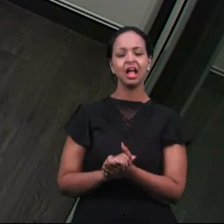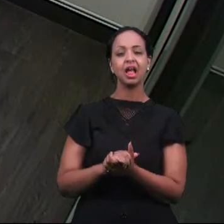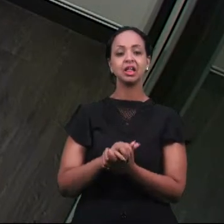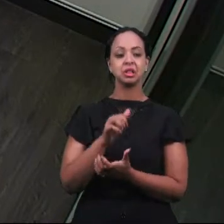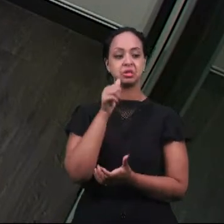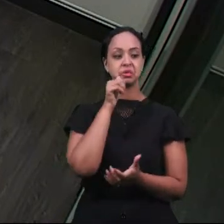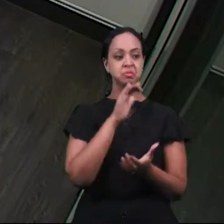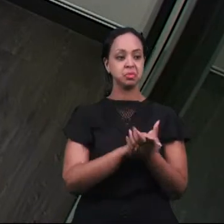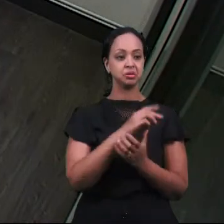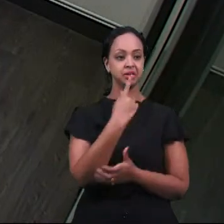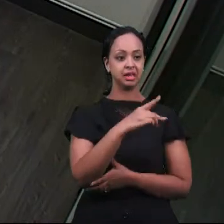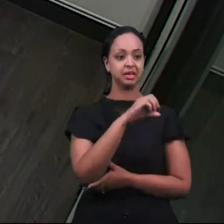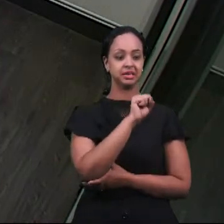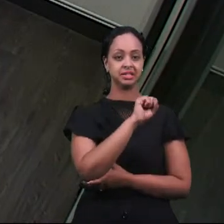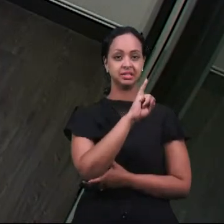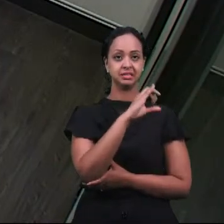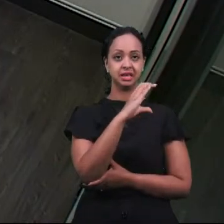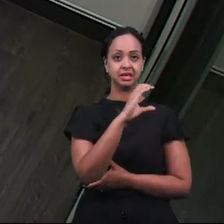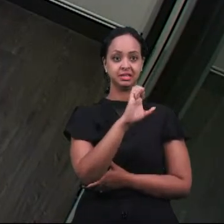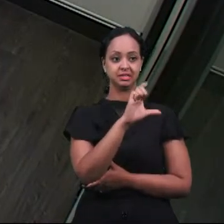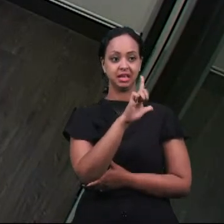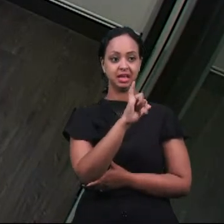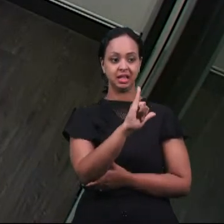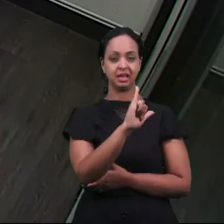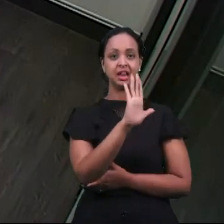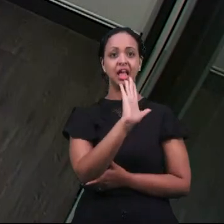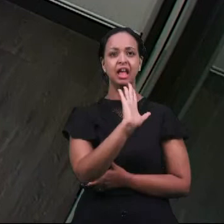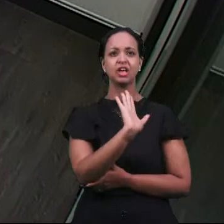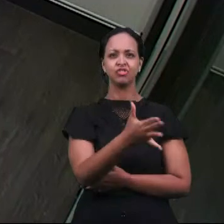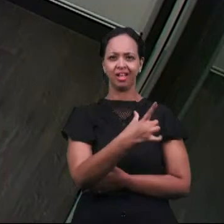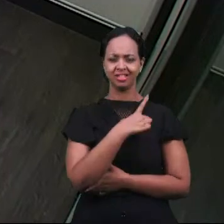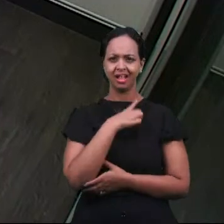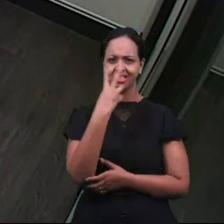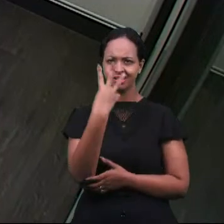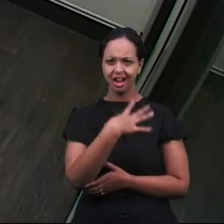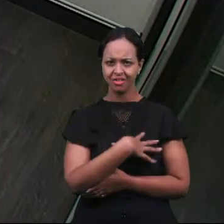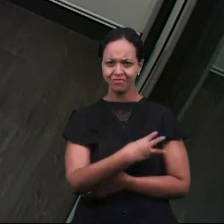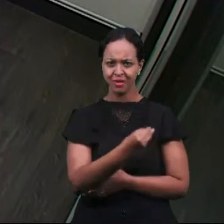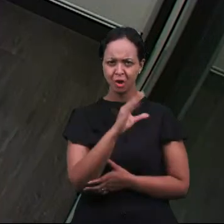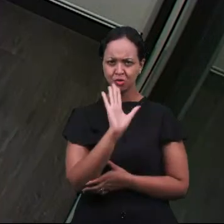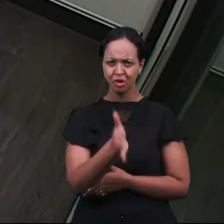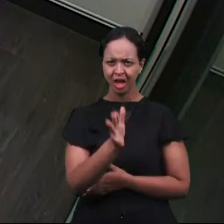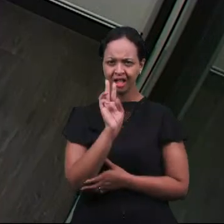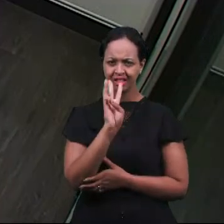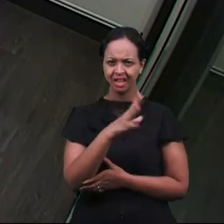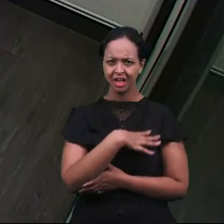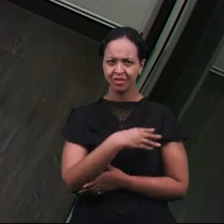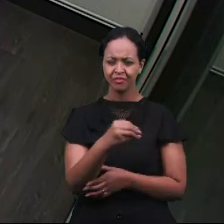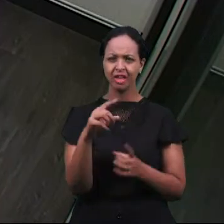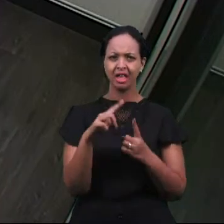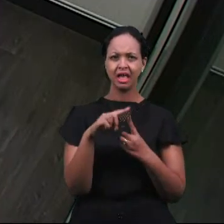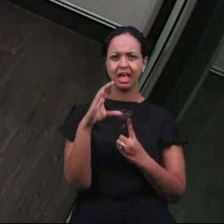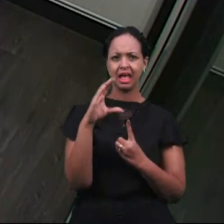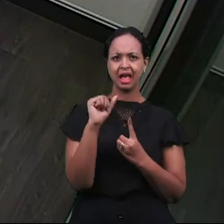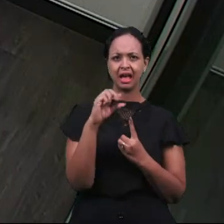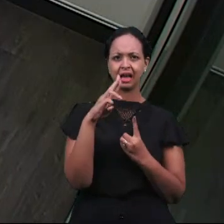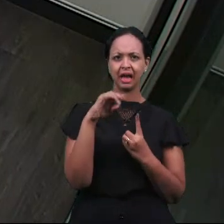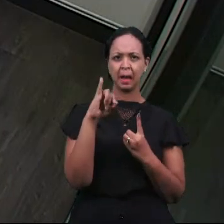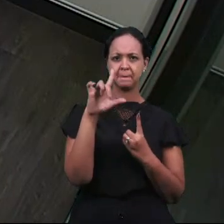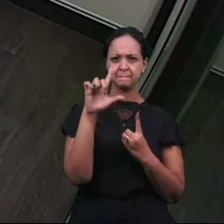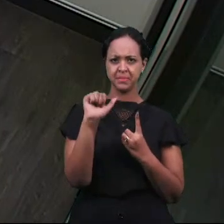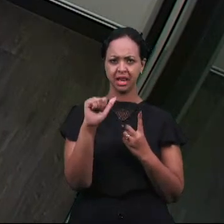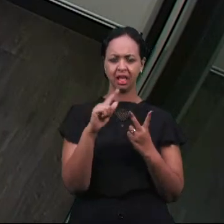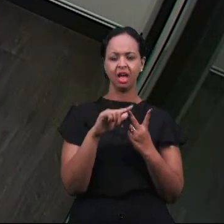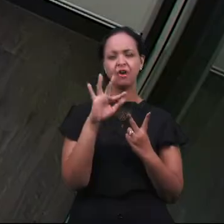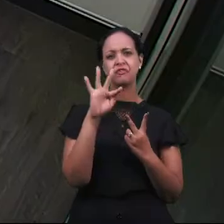E 40 anos já de casado. São 3 filhos, pastor. 3 filhos. É a Camila, a Fabiana e o João Lucas. Que